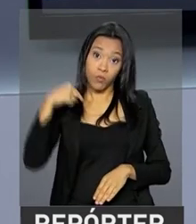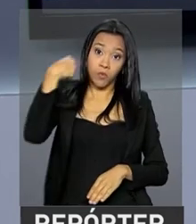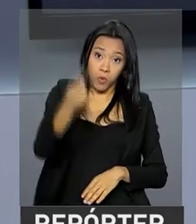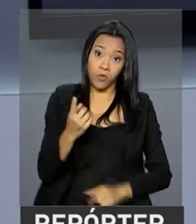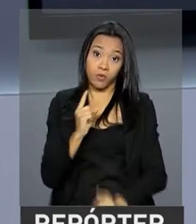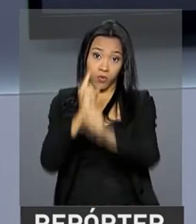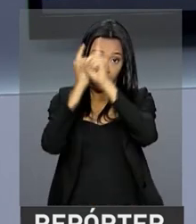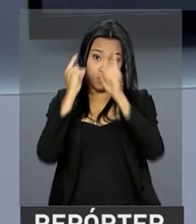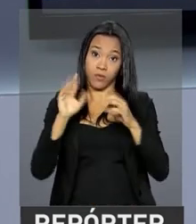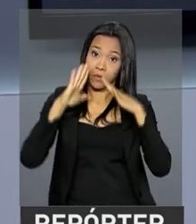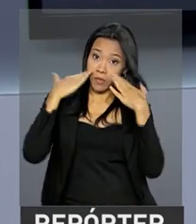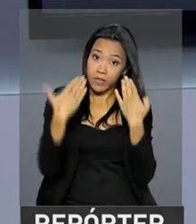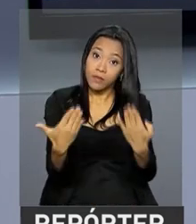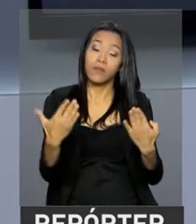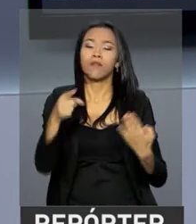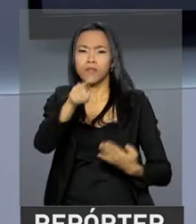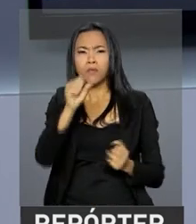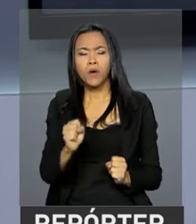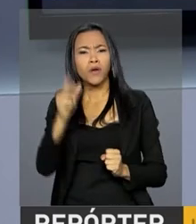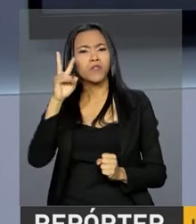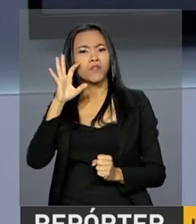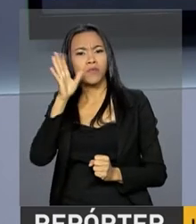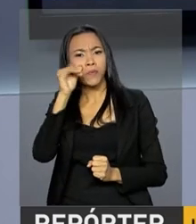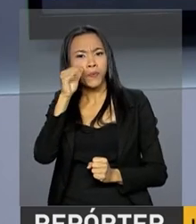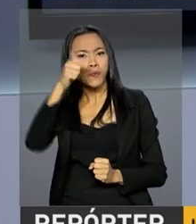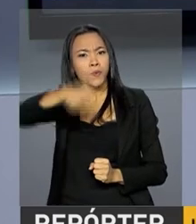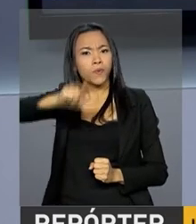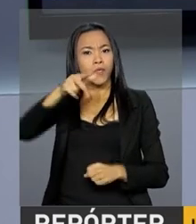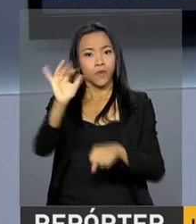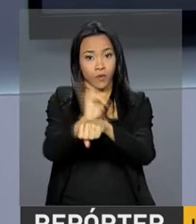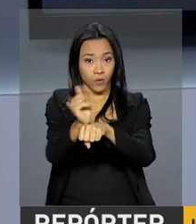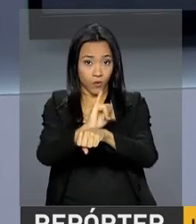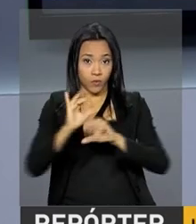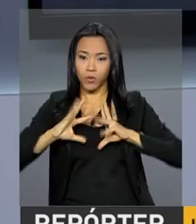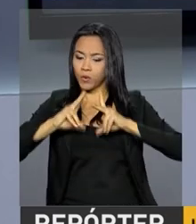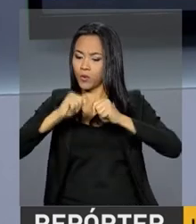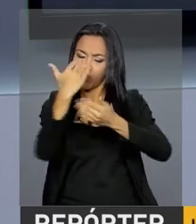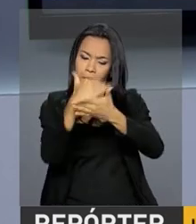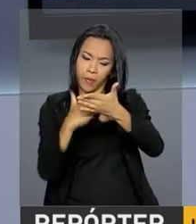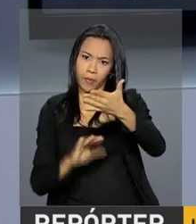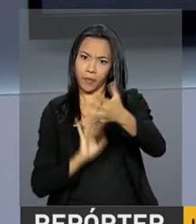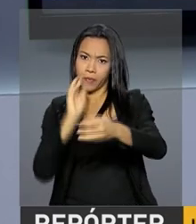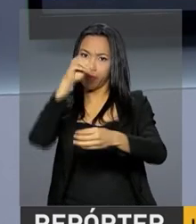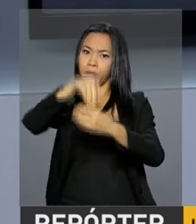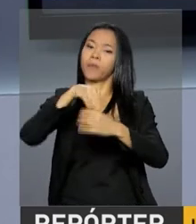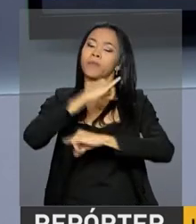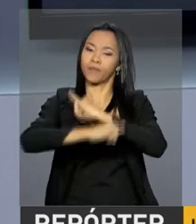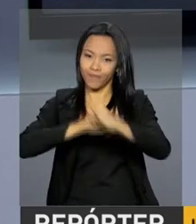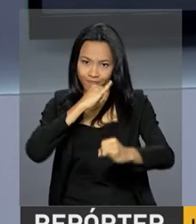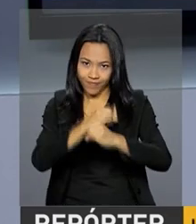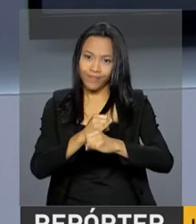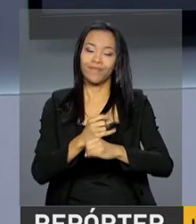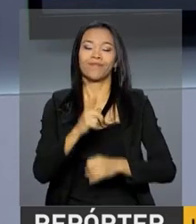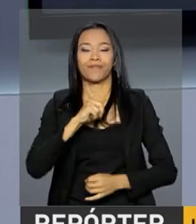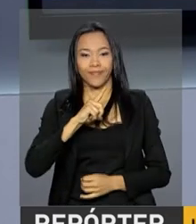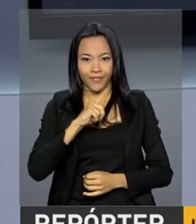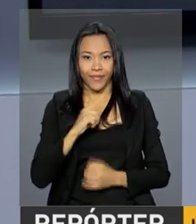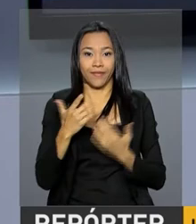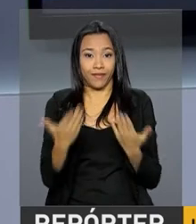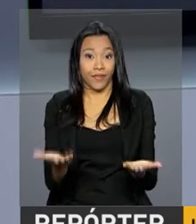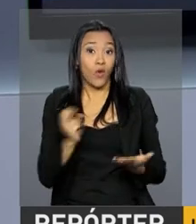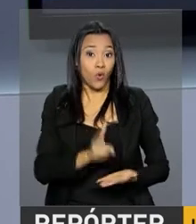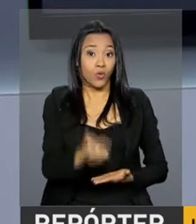nossa próxima edição você pode rever as reportagens no youtube e toda a programação também está disponível na nossa página na internet